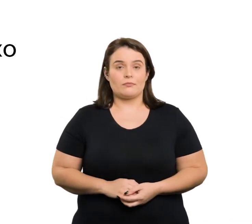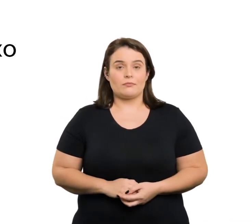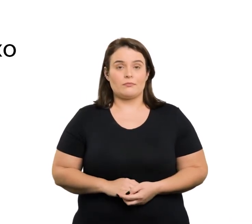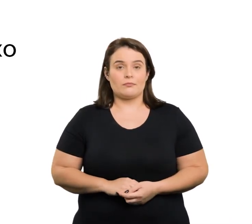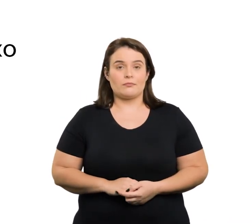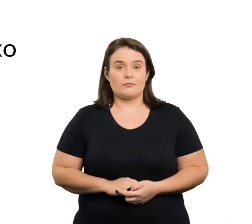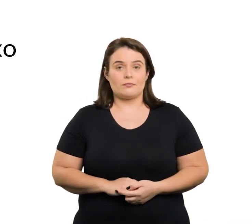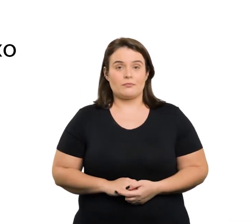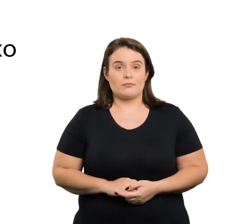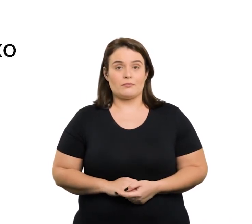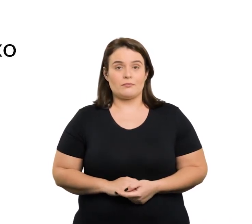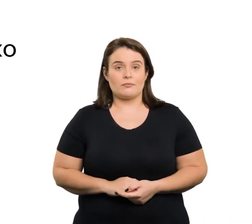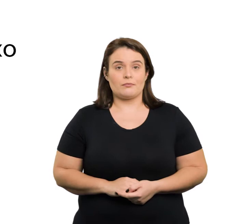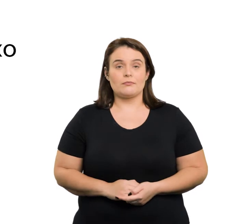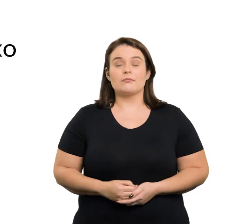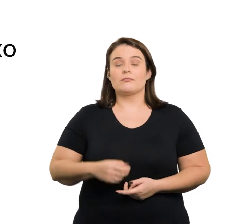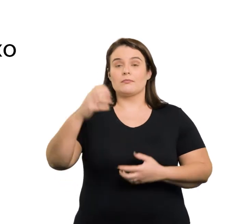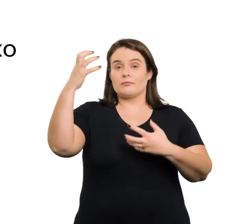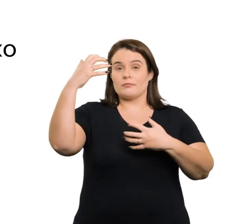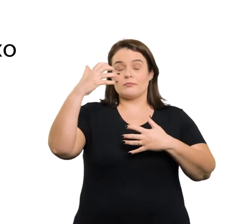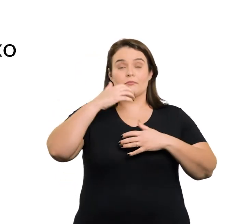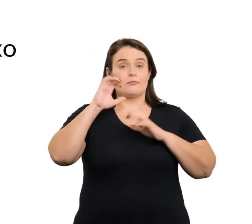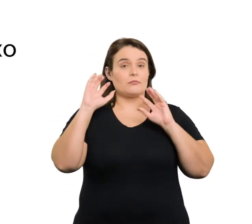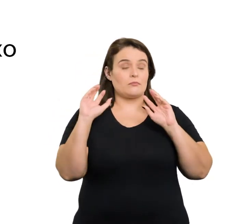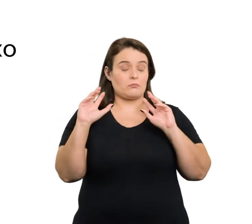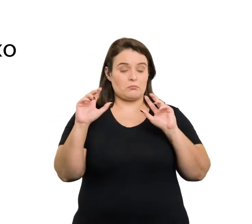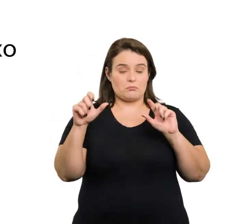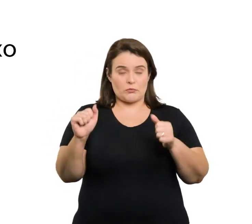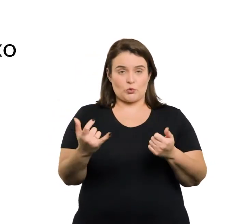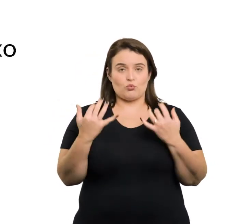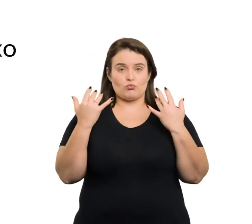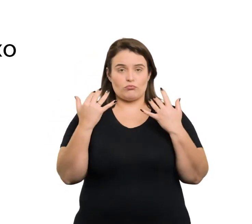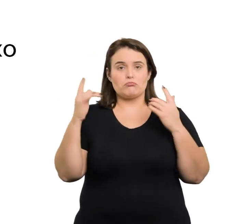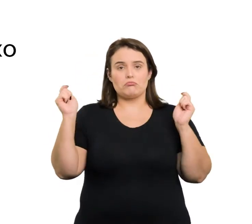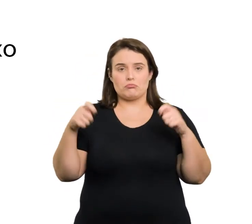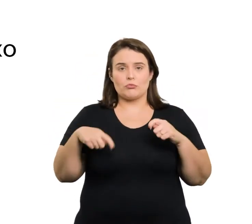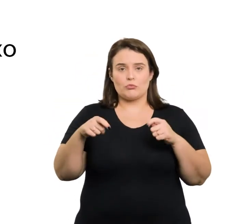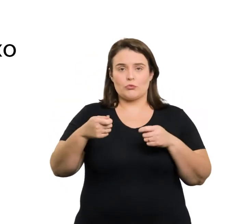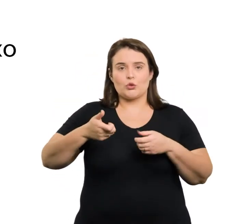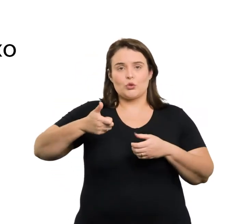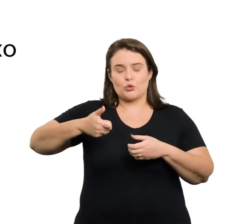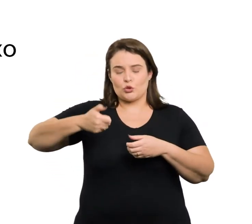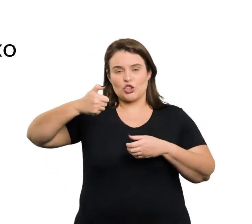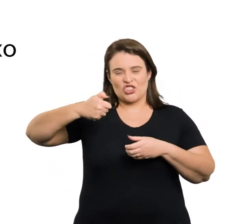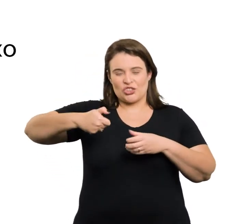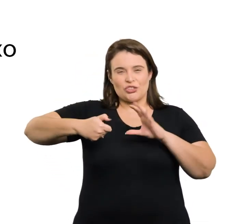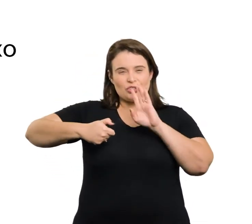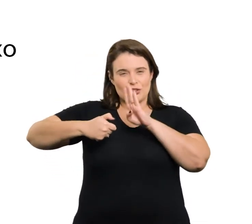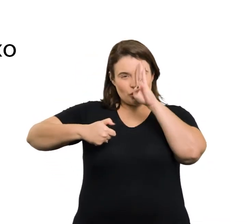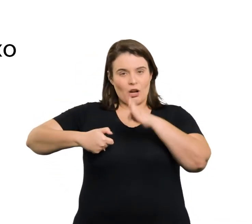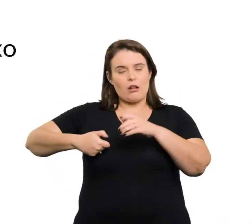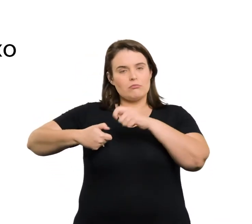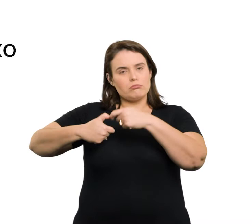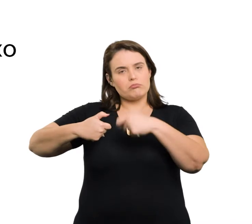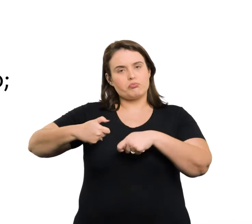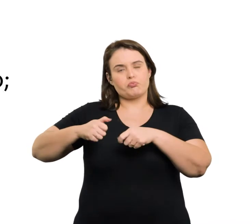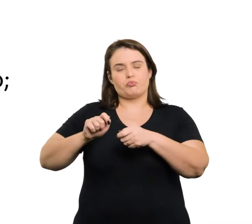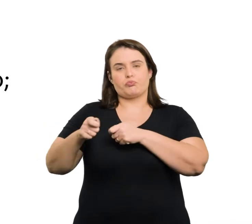metro. Instalação de desviador para a ducha manual e o controle de fluxo na própria